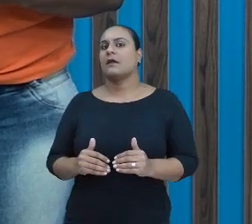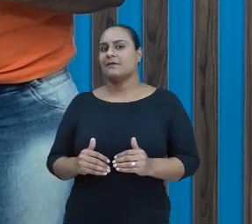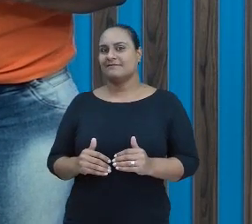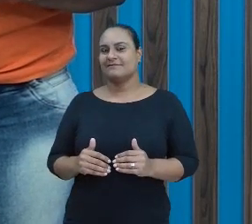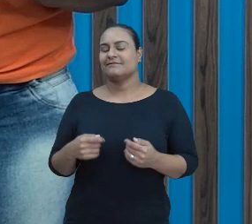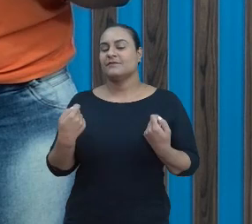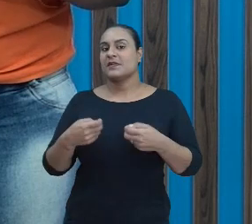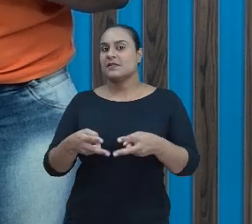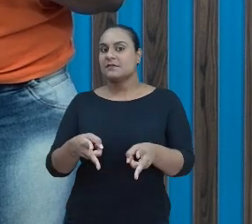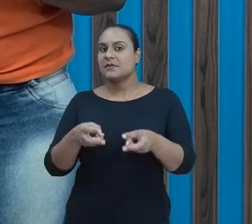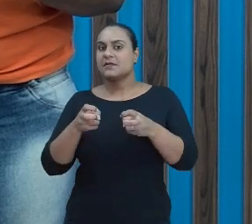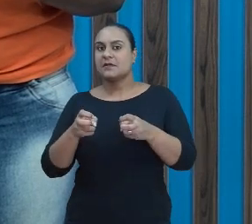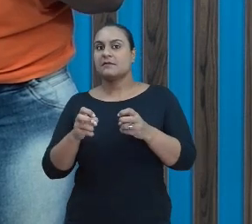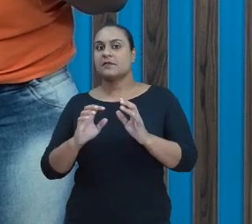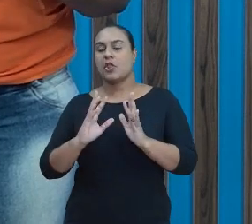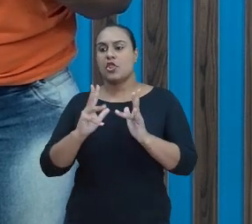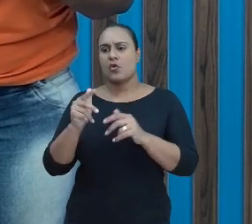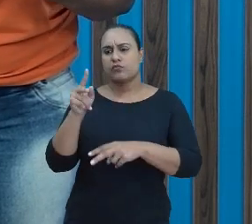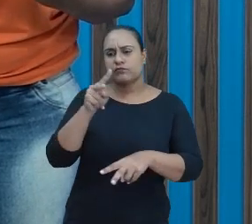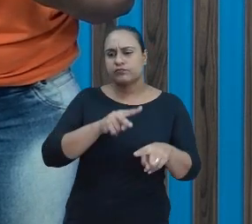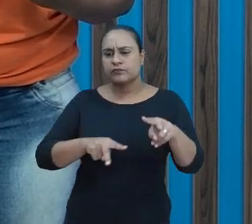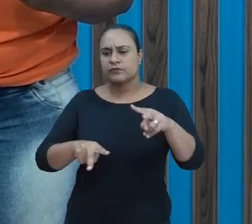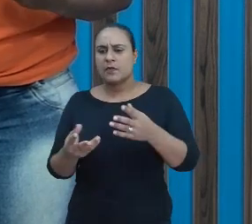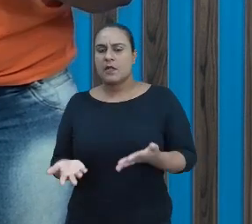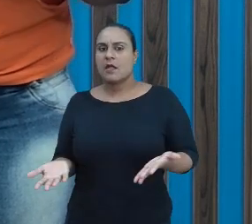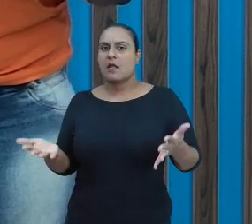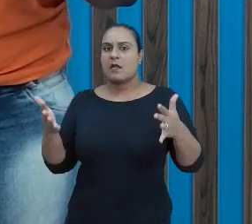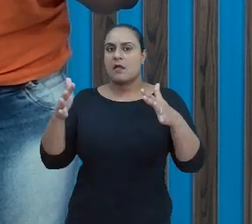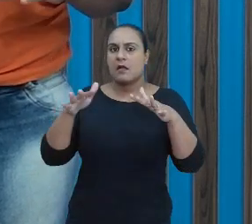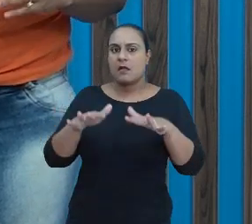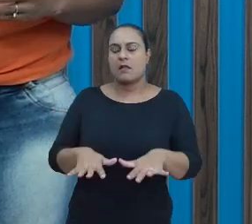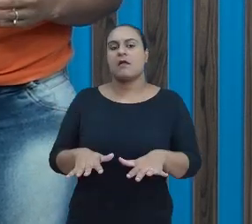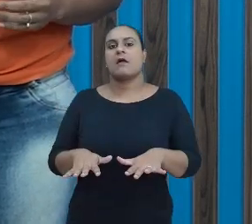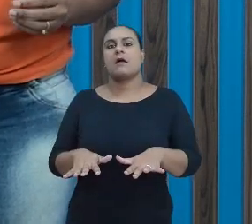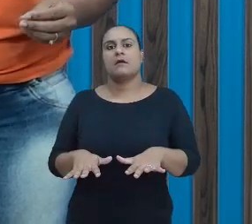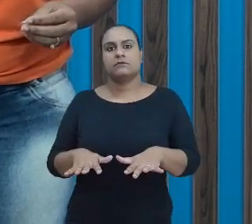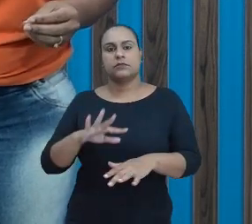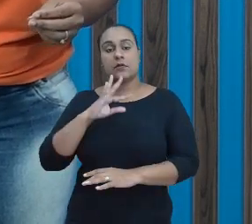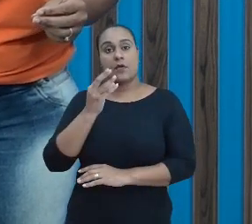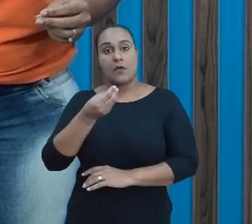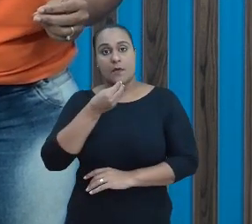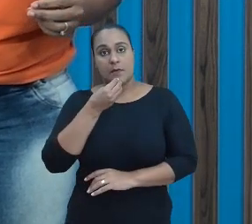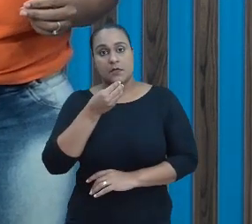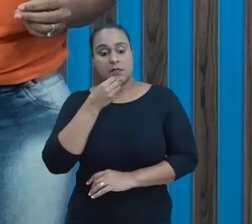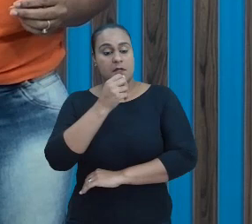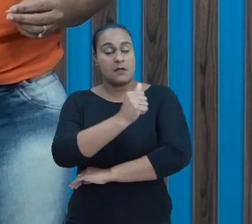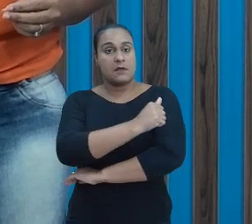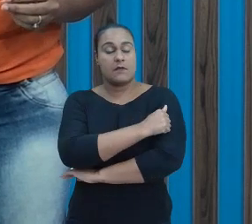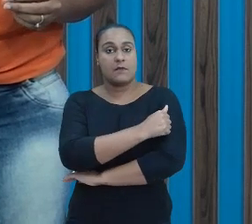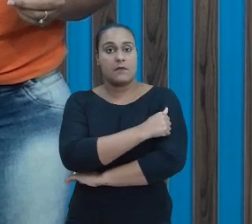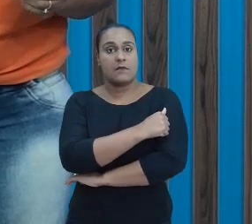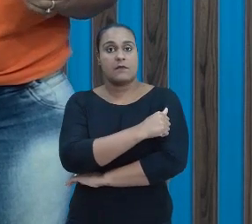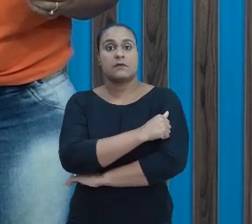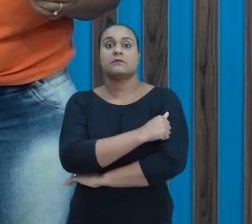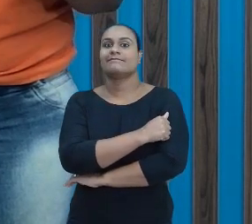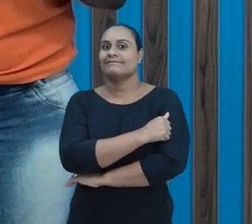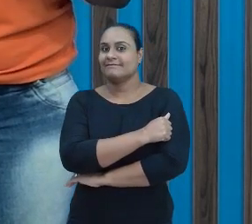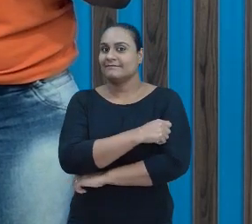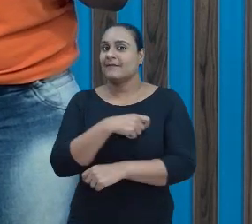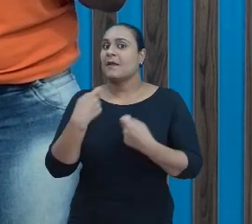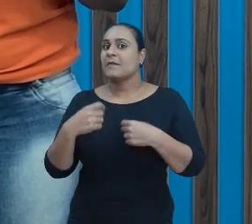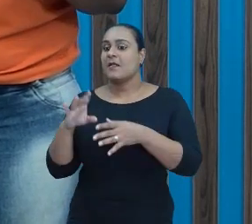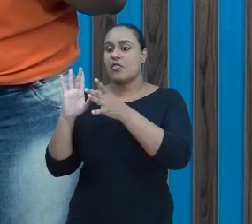percebido, que todos esses olhares de inclusão, de você oportunizar aos estudantes, isso tem que ser